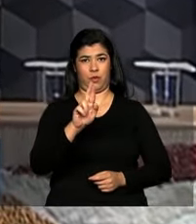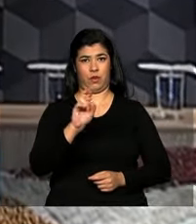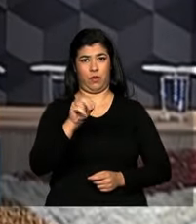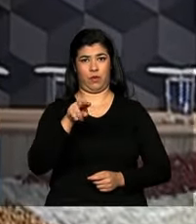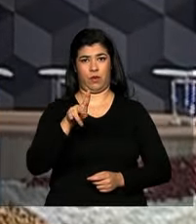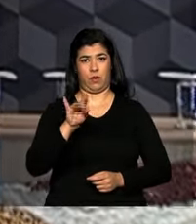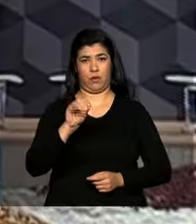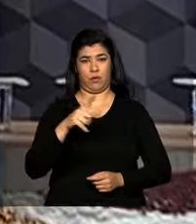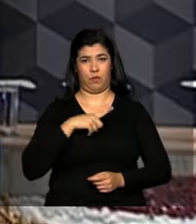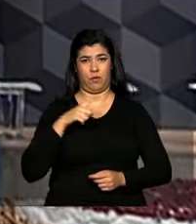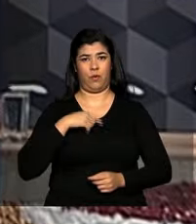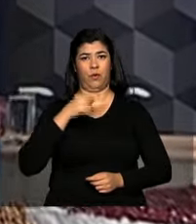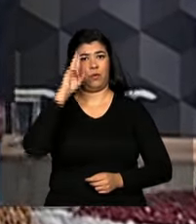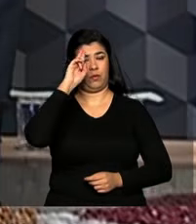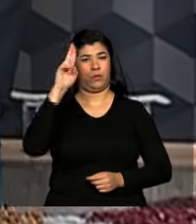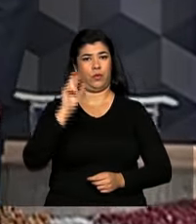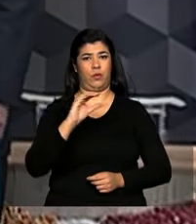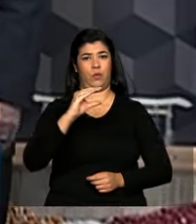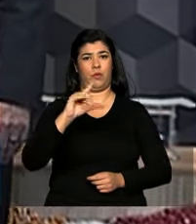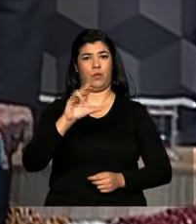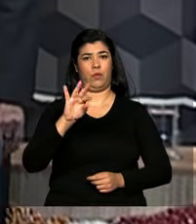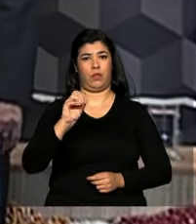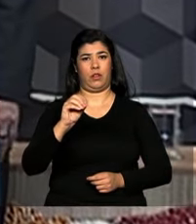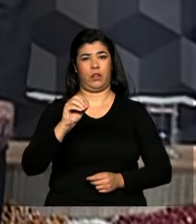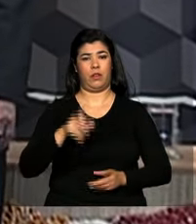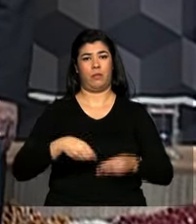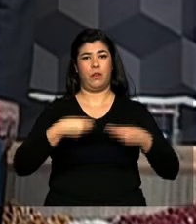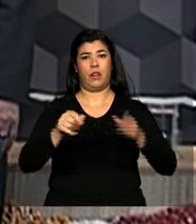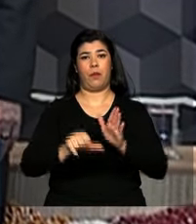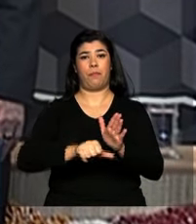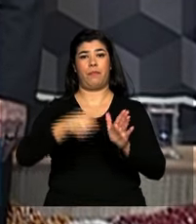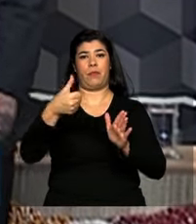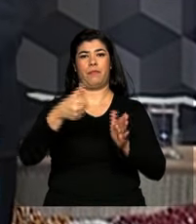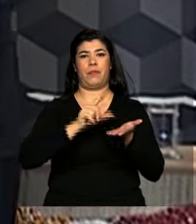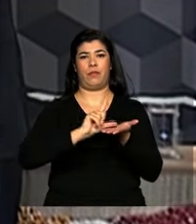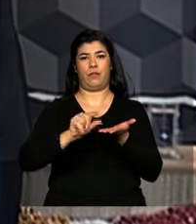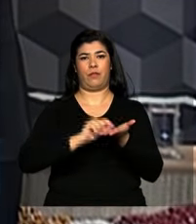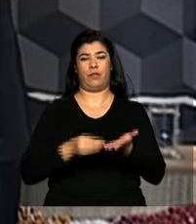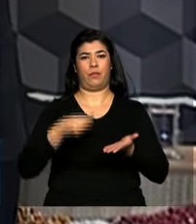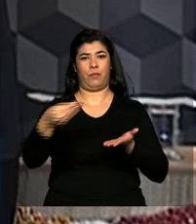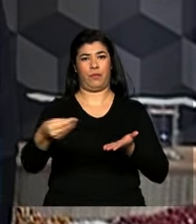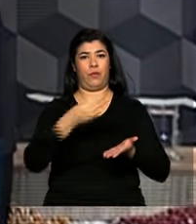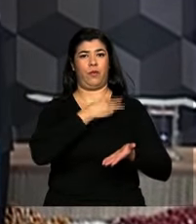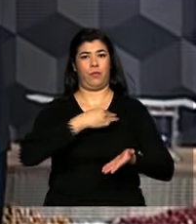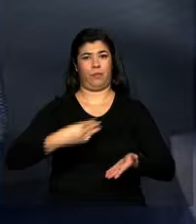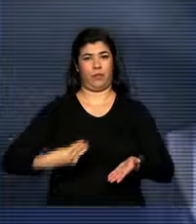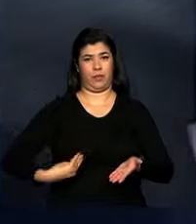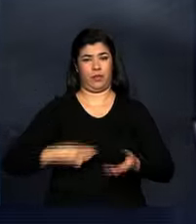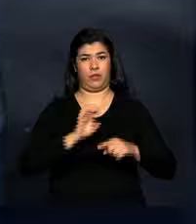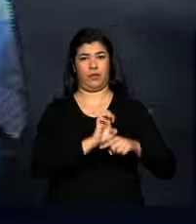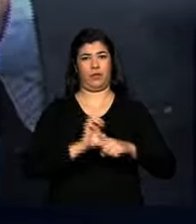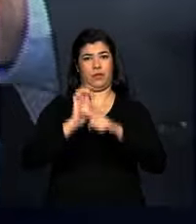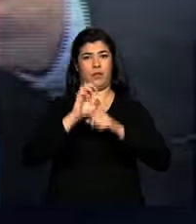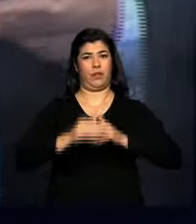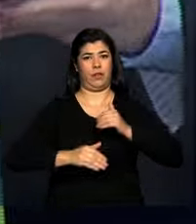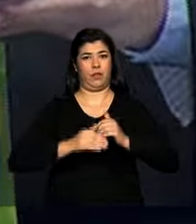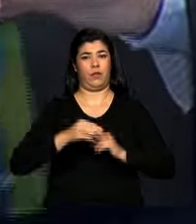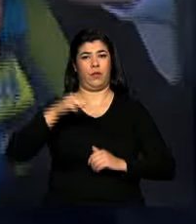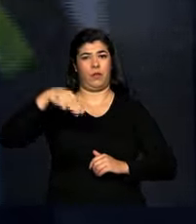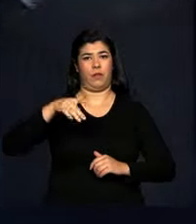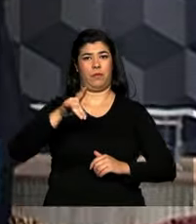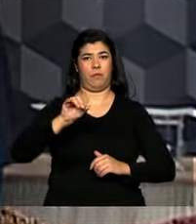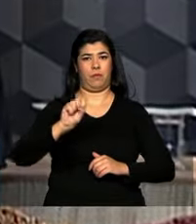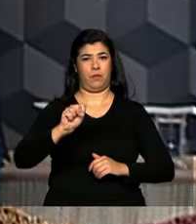senhor Clênio Severio Teribelli, para entregar o primeiro exemplar da cartilha ao excelentíssimo senhor ministro de Estado do Desenvolvimento